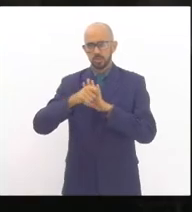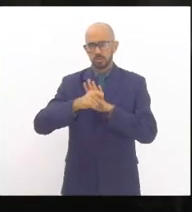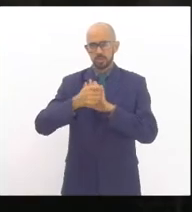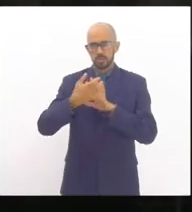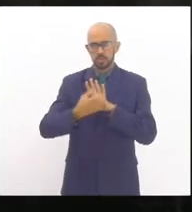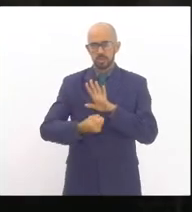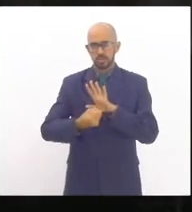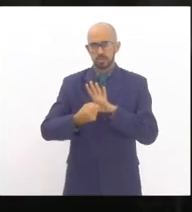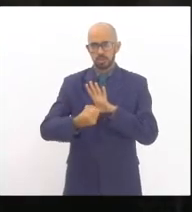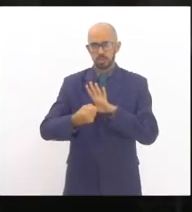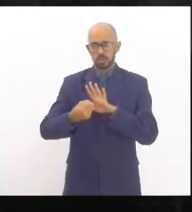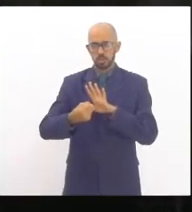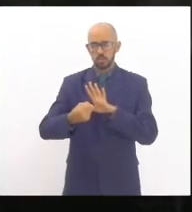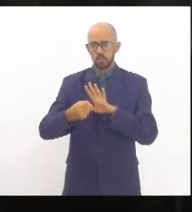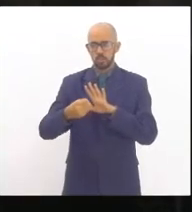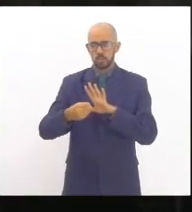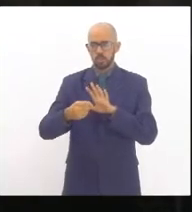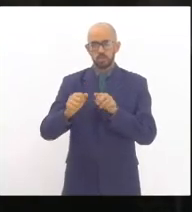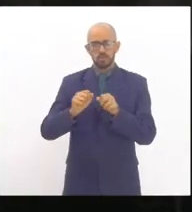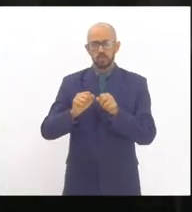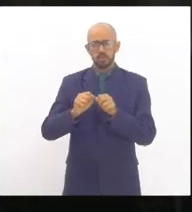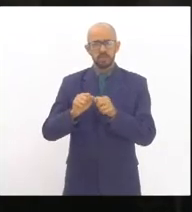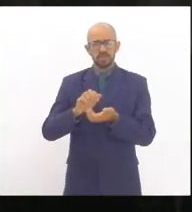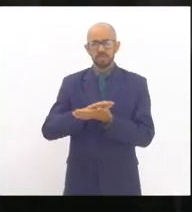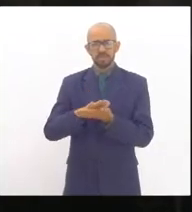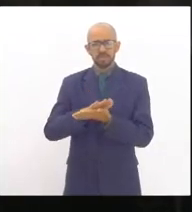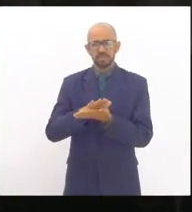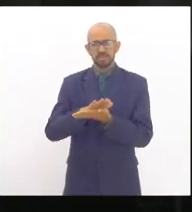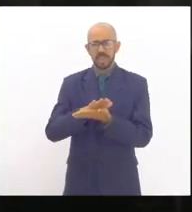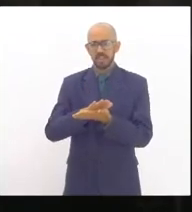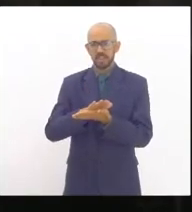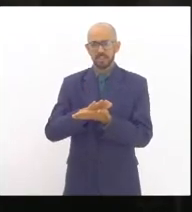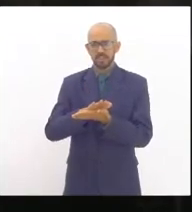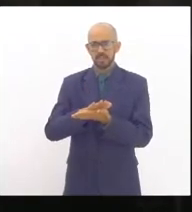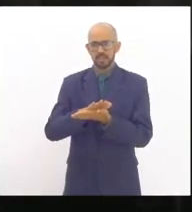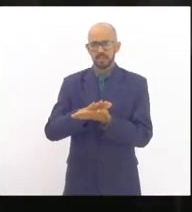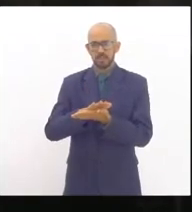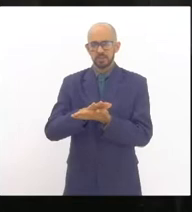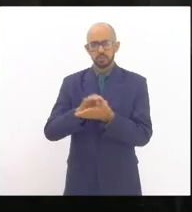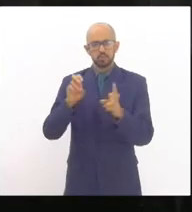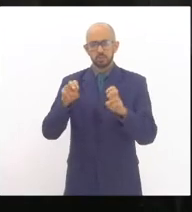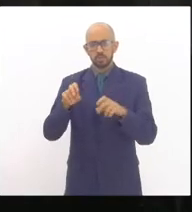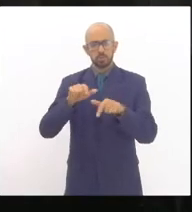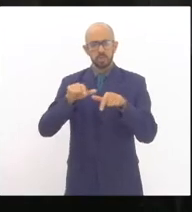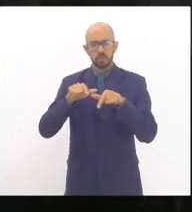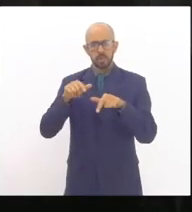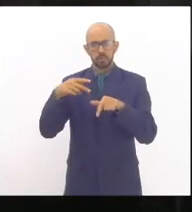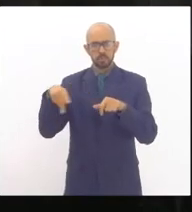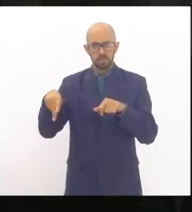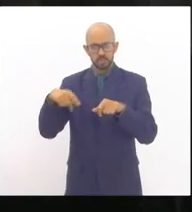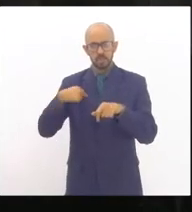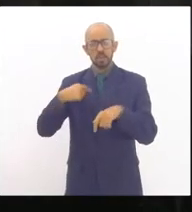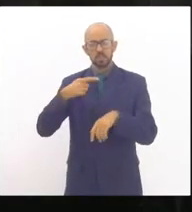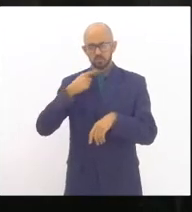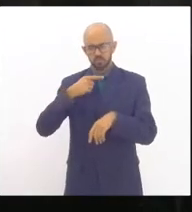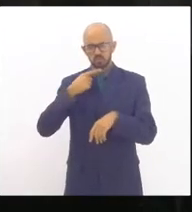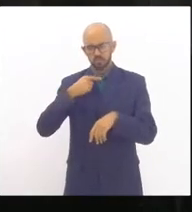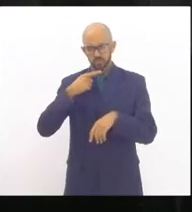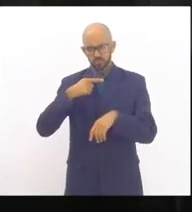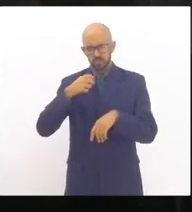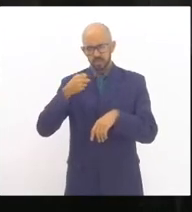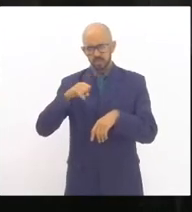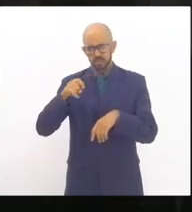fez qualquer prestação de contas da sua atividade eu fico me perguntando se esse valor